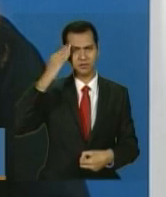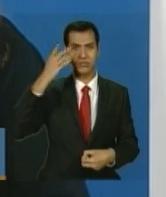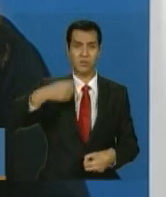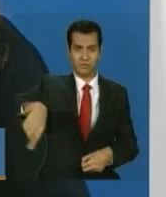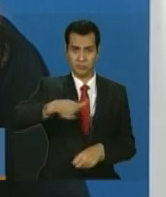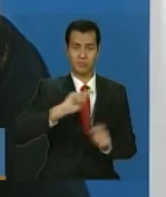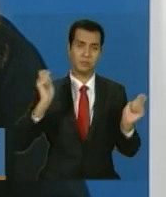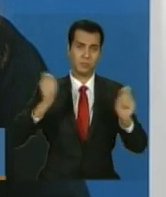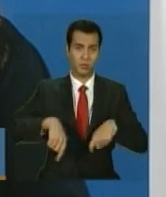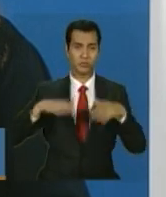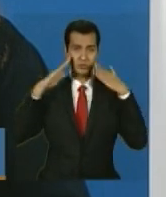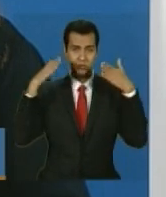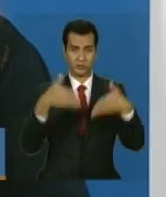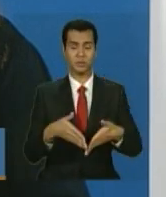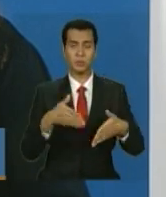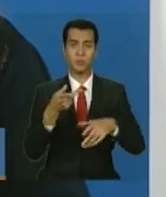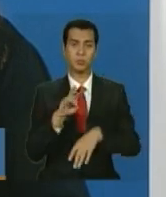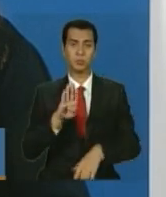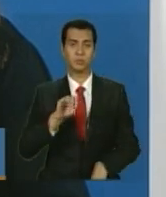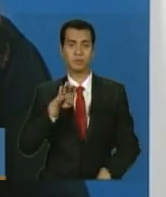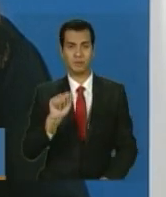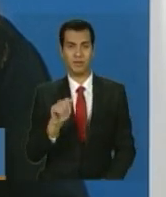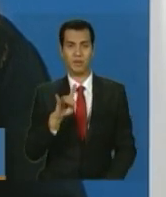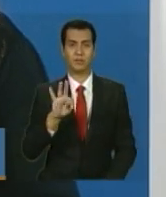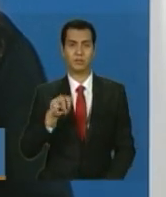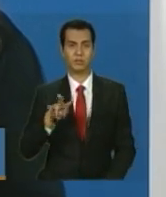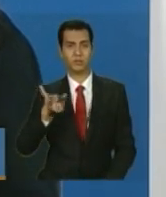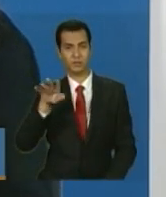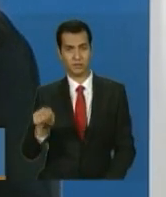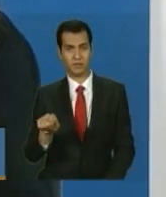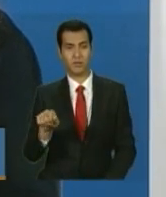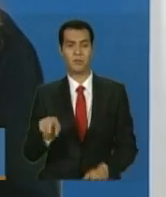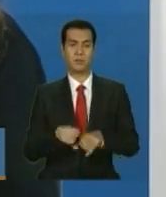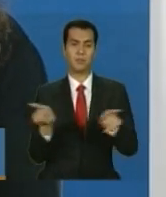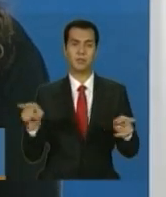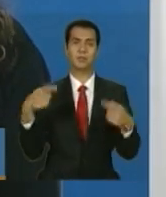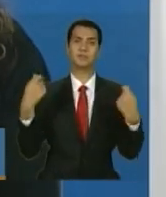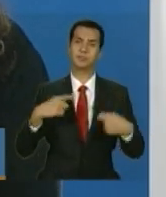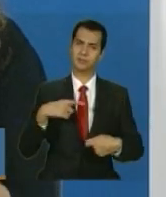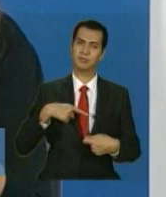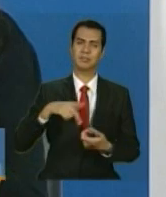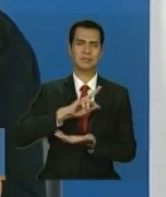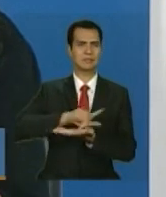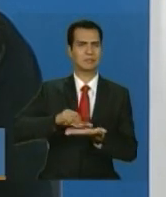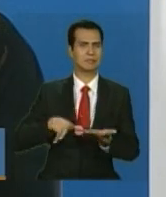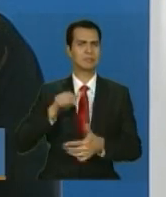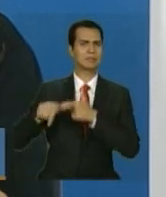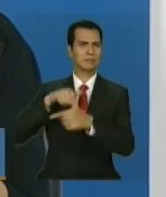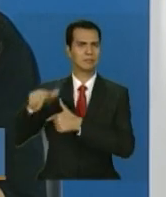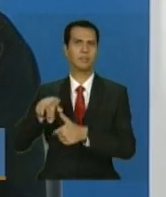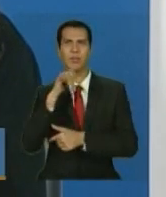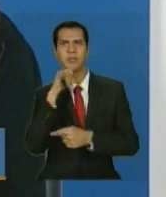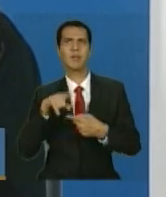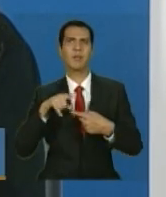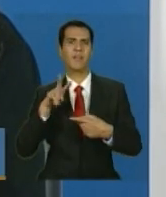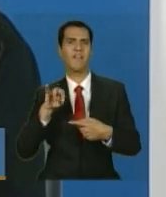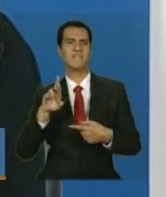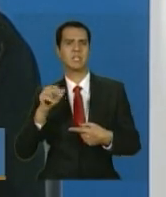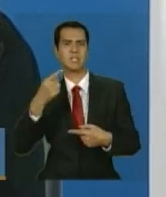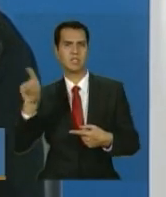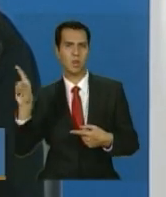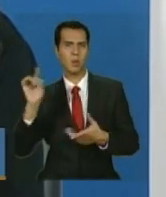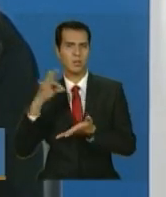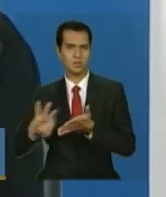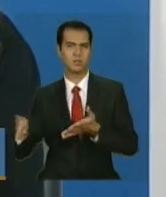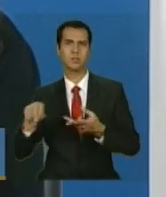ativa para cadastramento e atualização cadastral, ao mesmo tempo sem esquecer outras tantas tarefas como a revisão cadastral, as